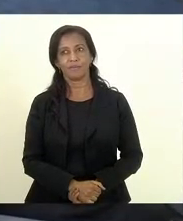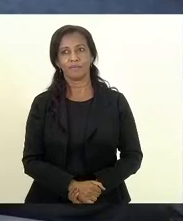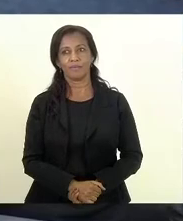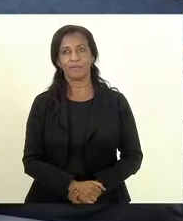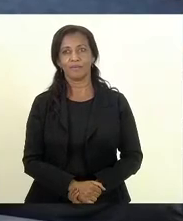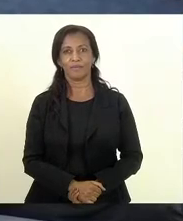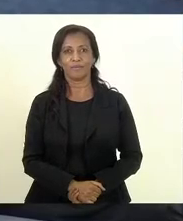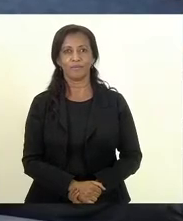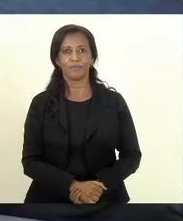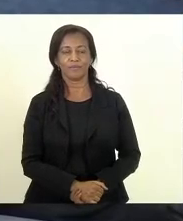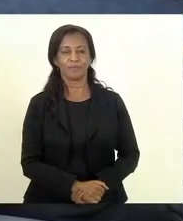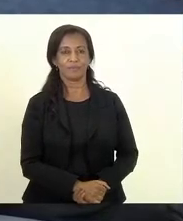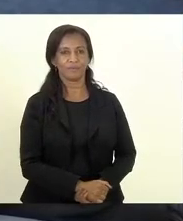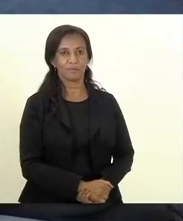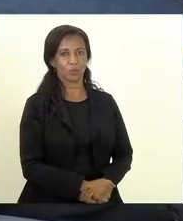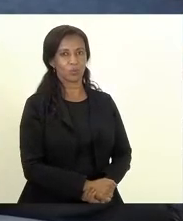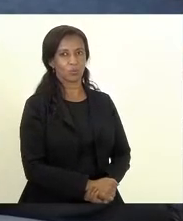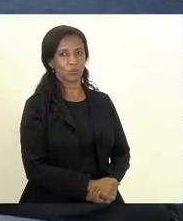Chico?